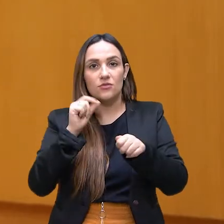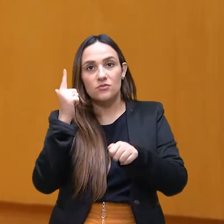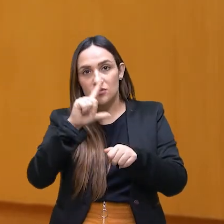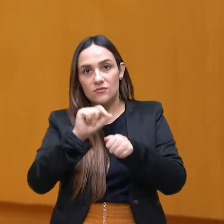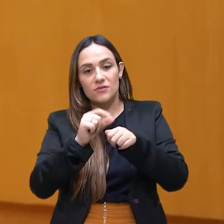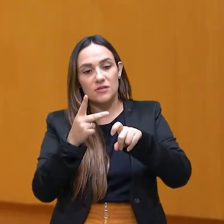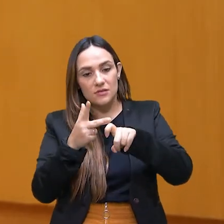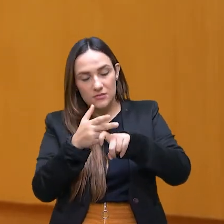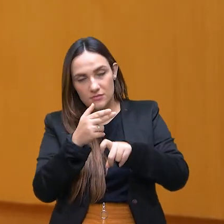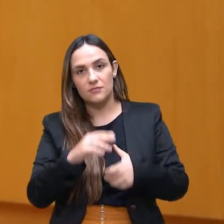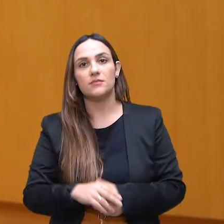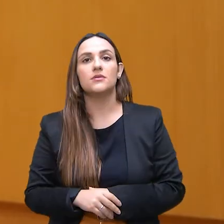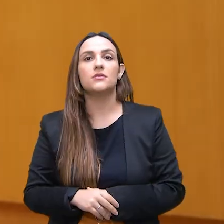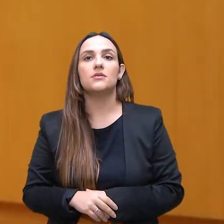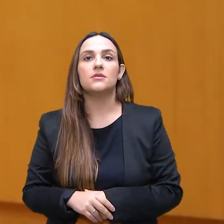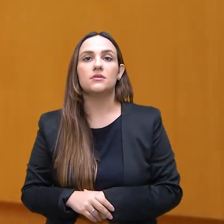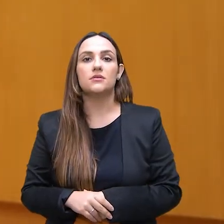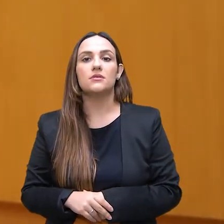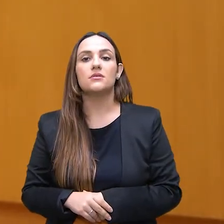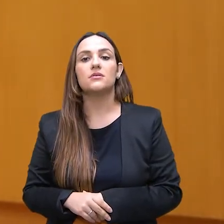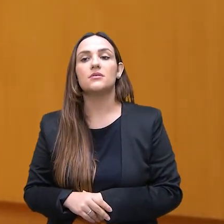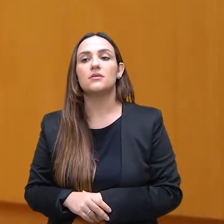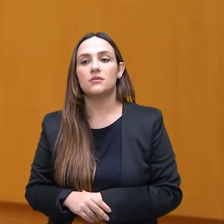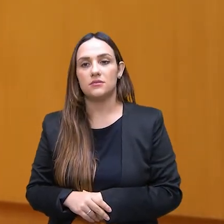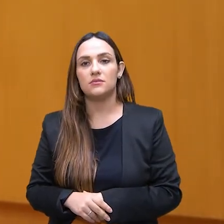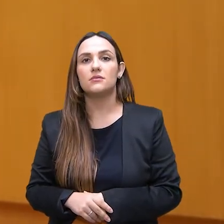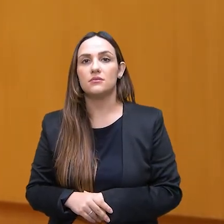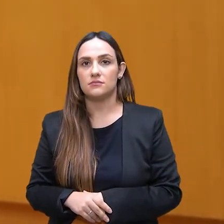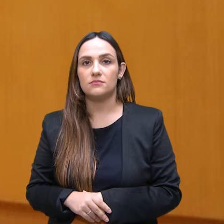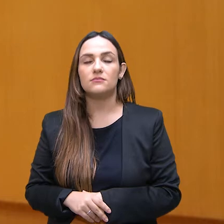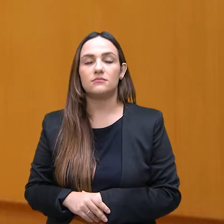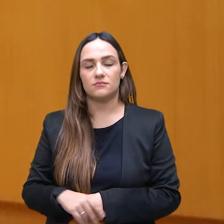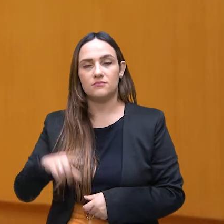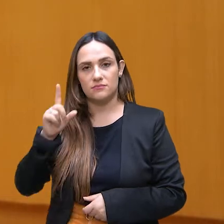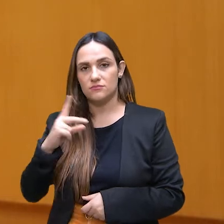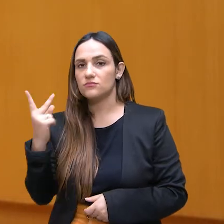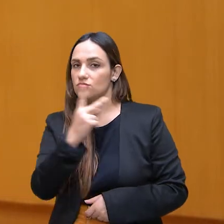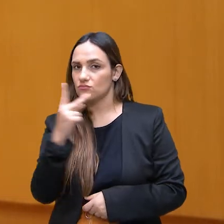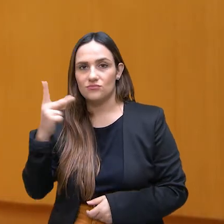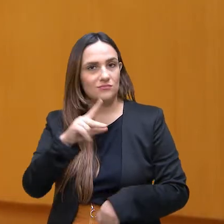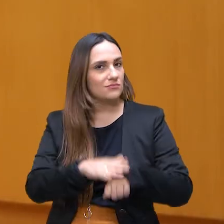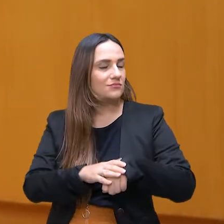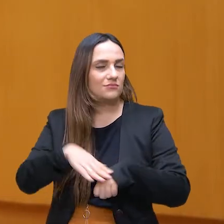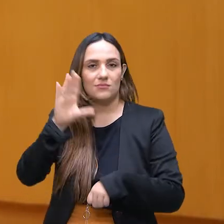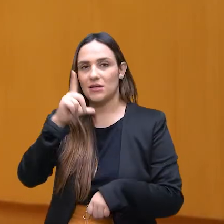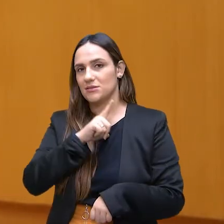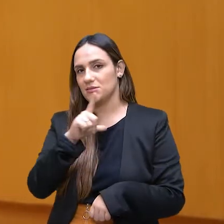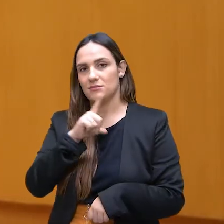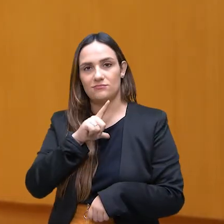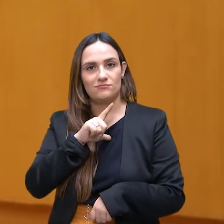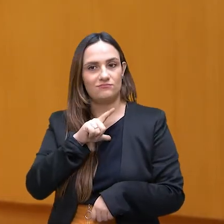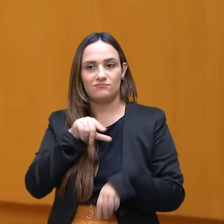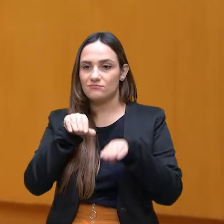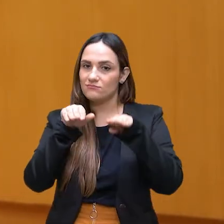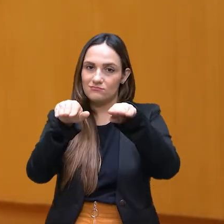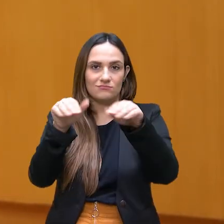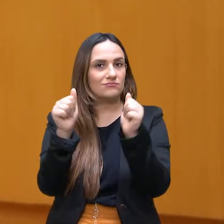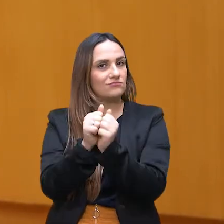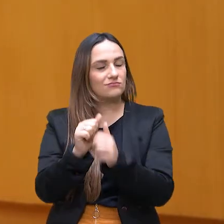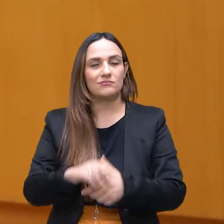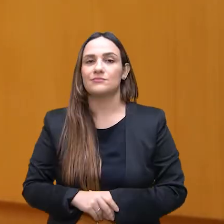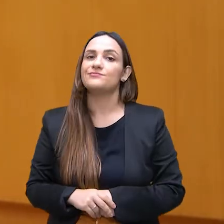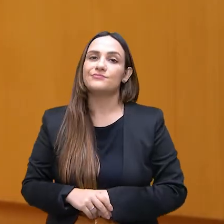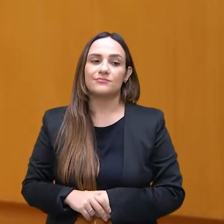cirurgias. Em segundo, mas no mesmo tamanho, essa internação por problemas de dependência química.